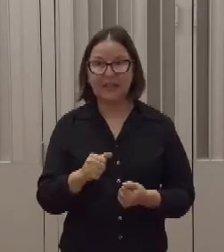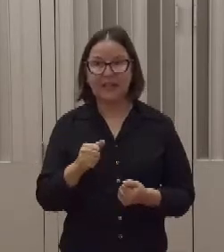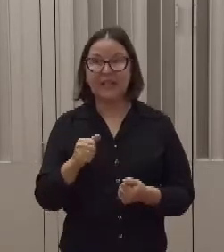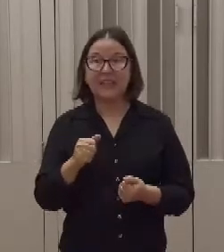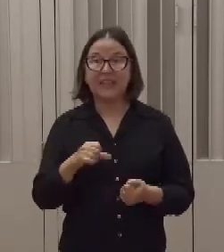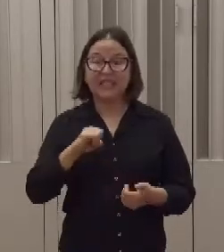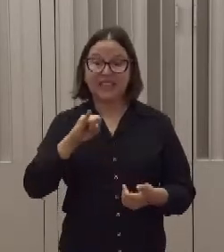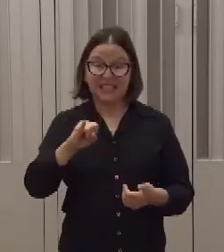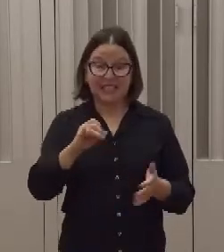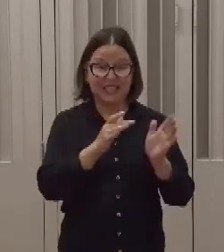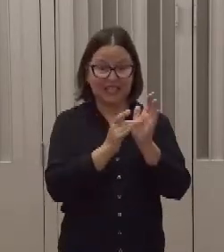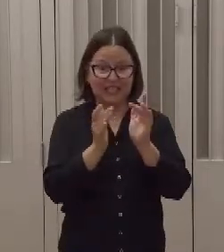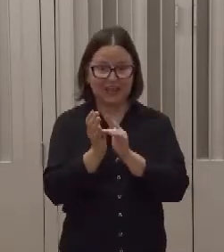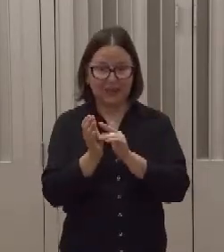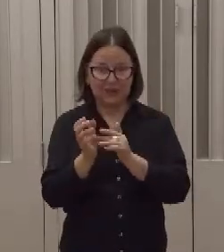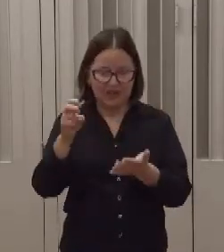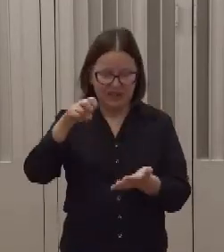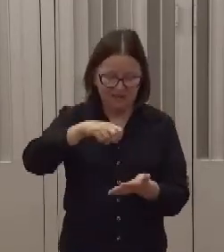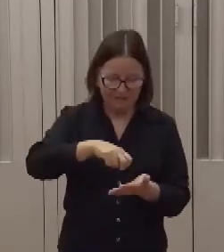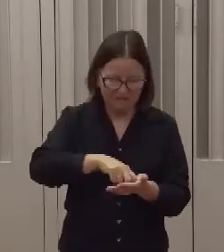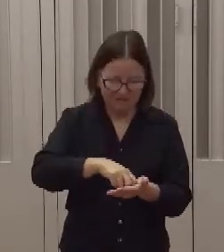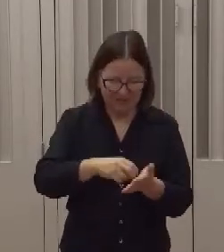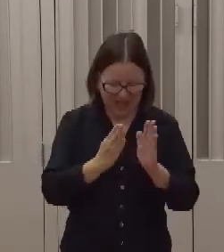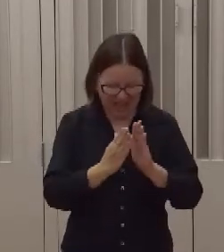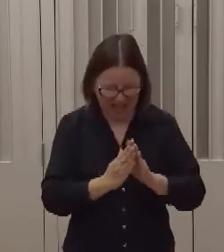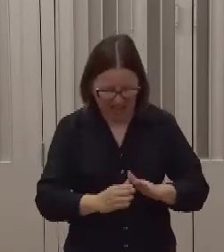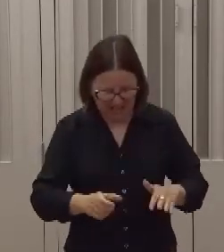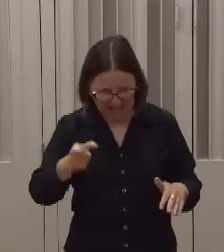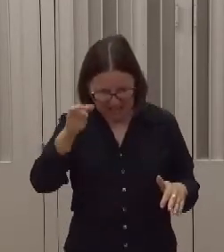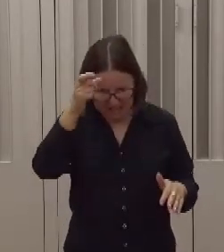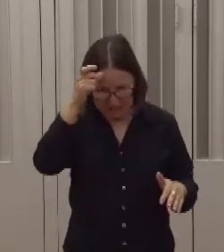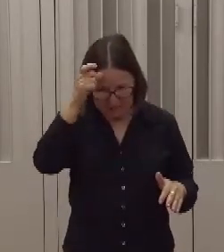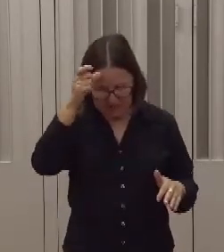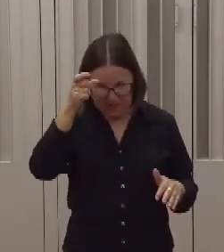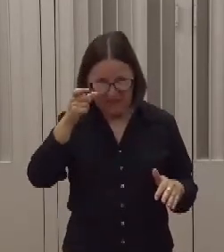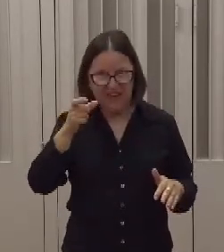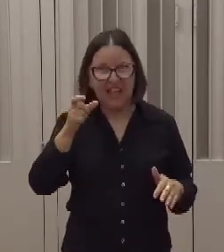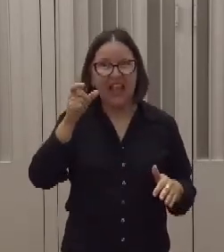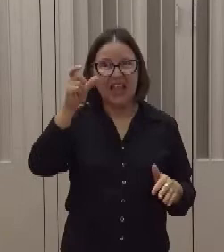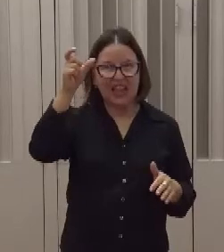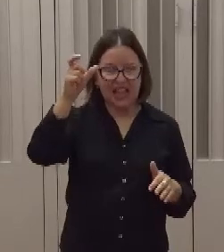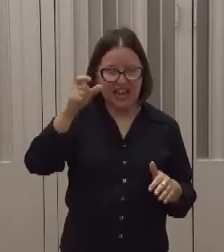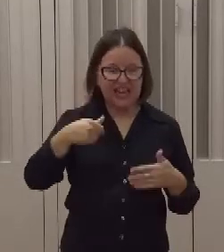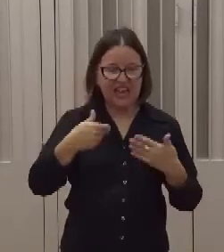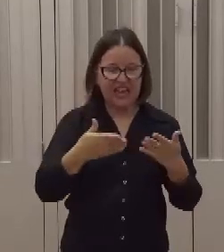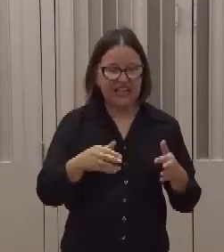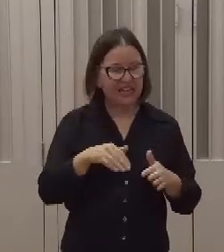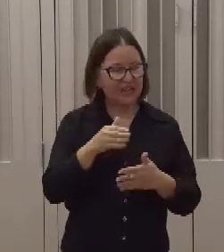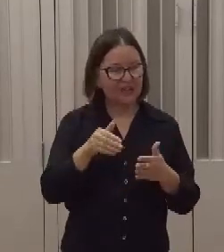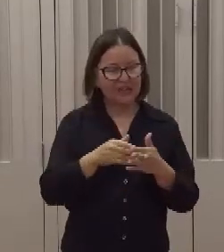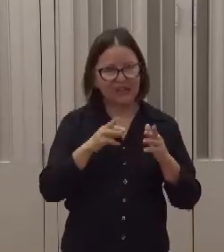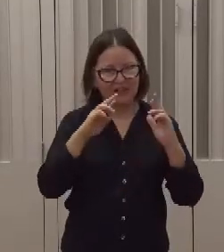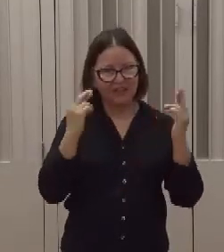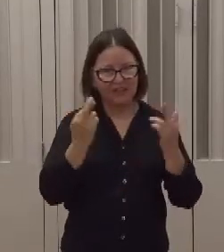O problema da oferta não era o seu prêmio, mas sim a condição para